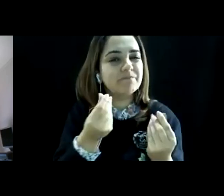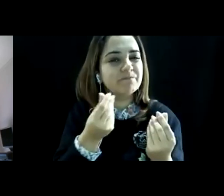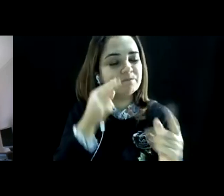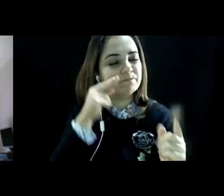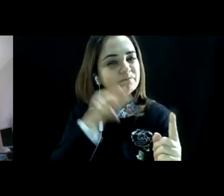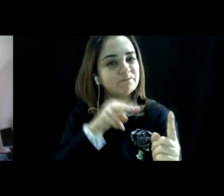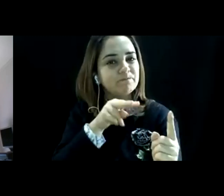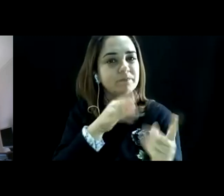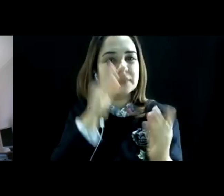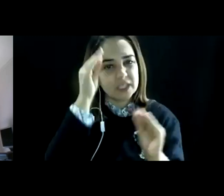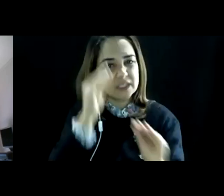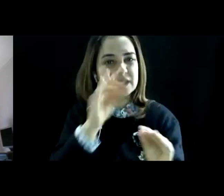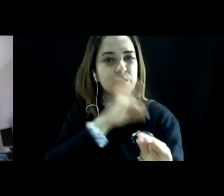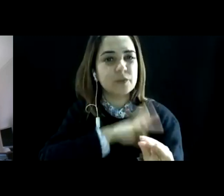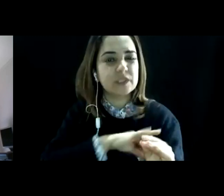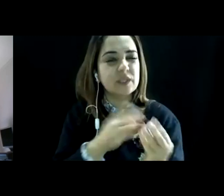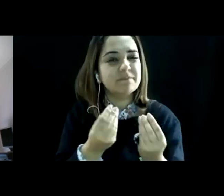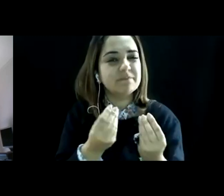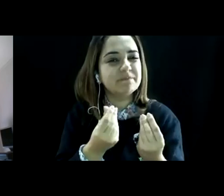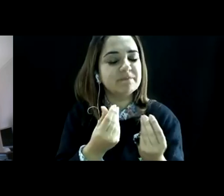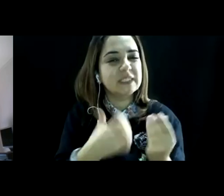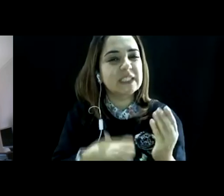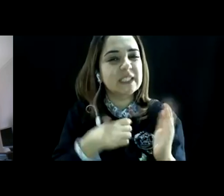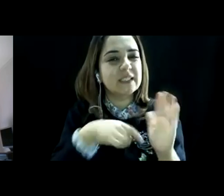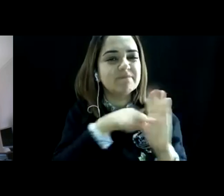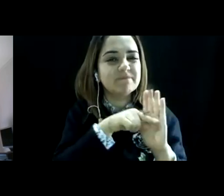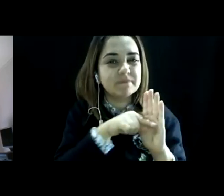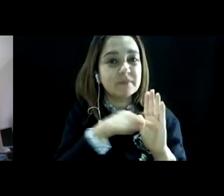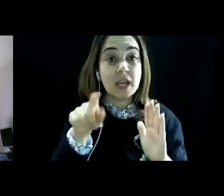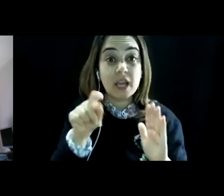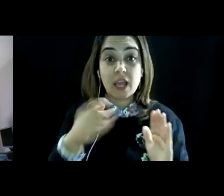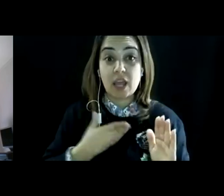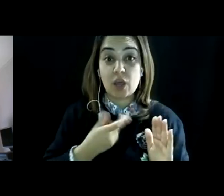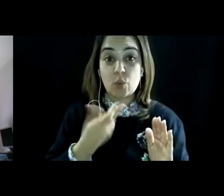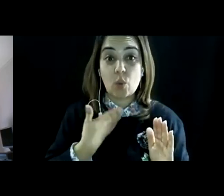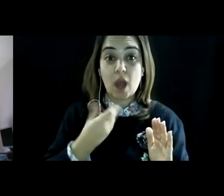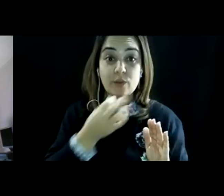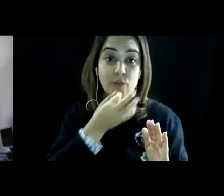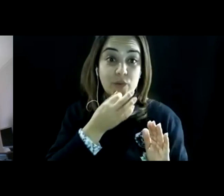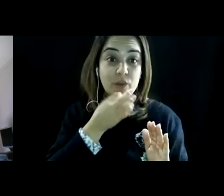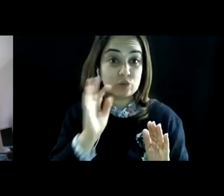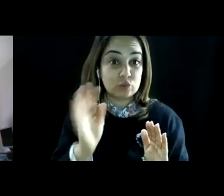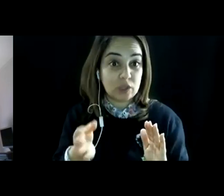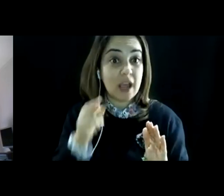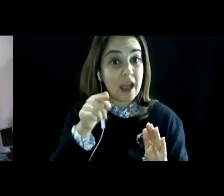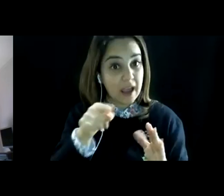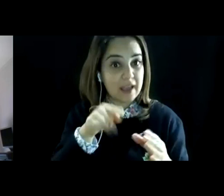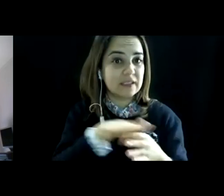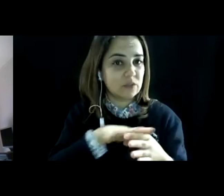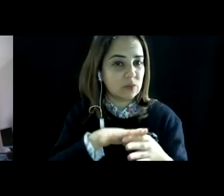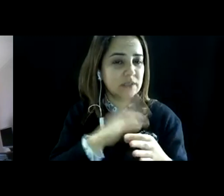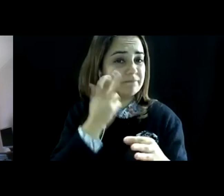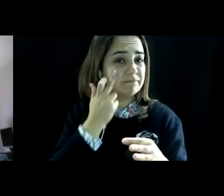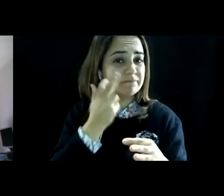secundárias. Isto é uma realidade. Sempre pensaram, o Eduardo já falou disso, que é uma realidade que vai manter